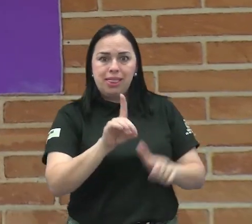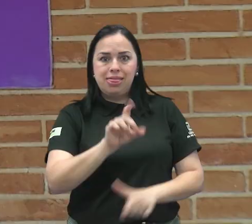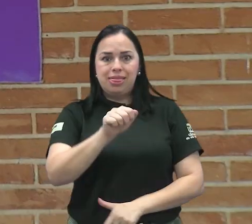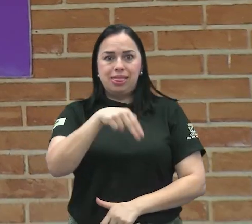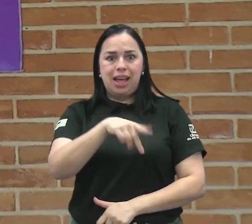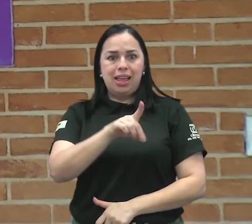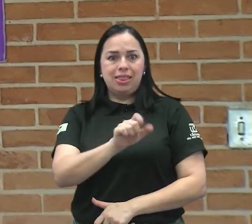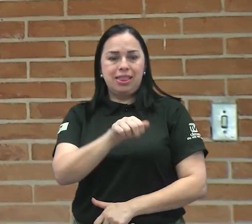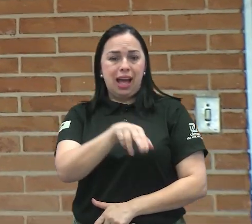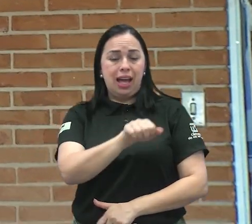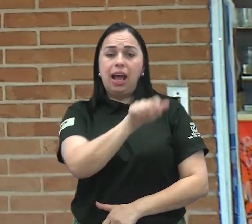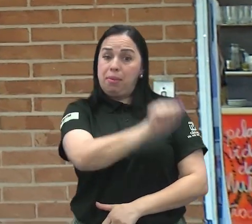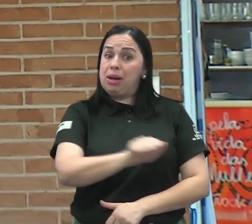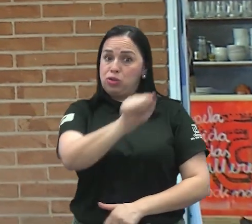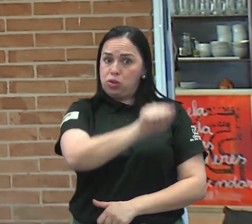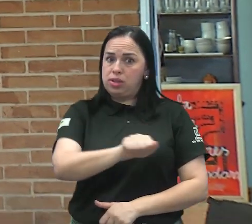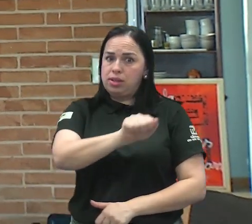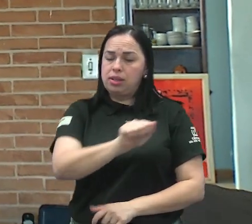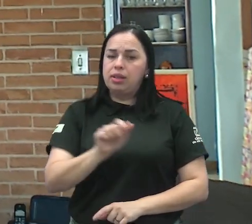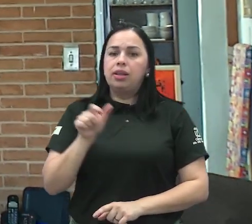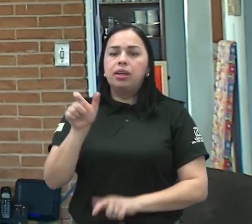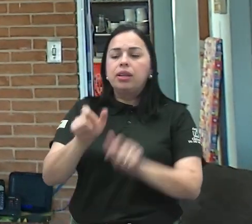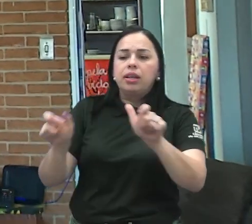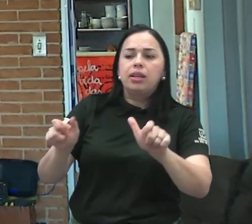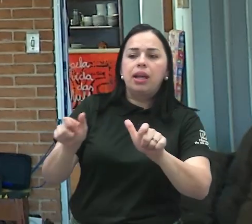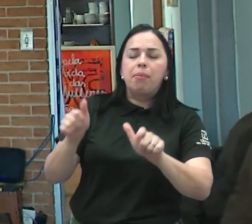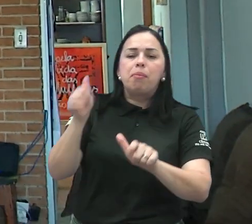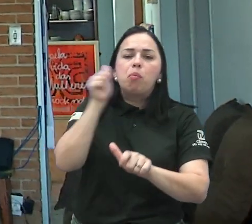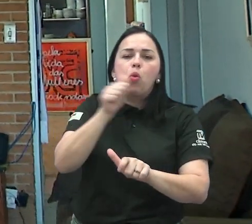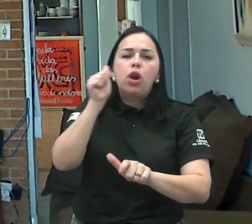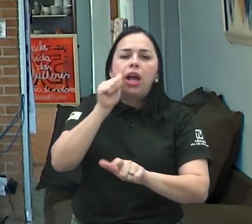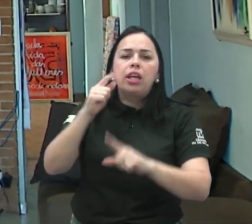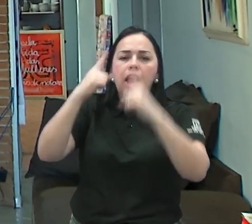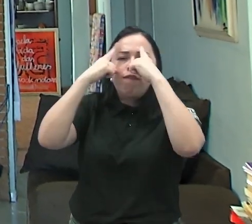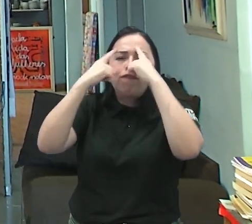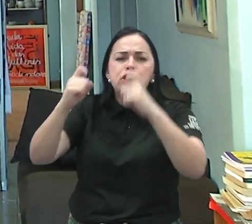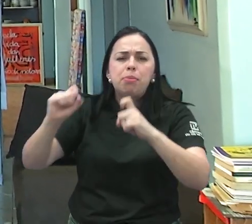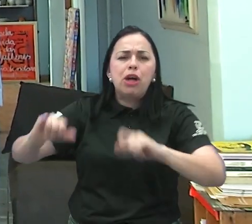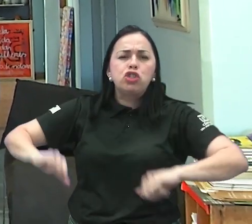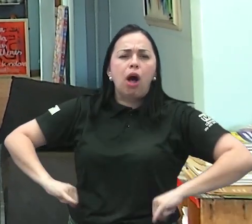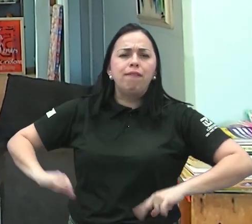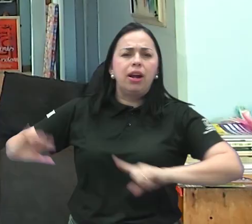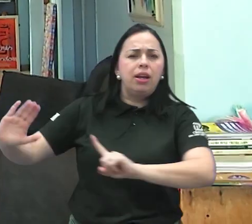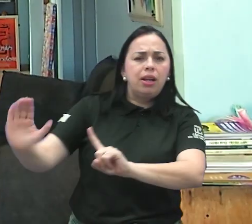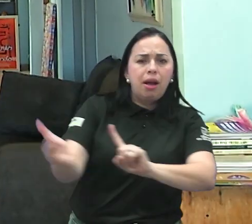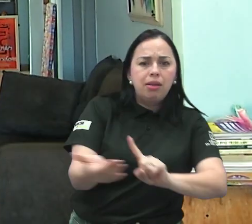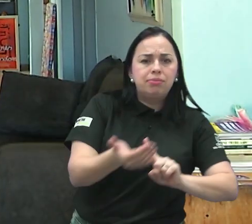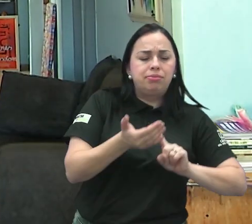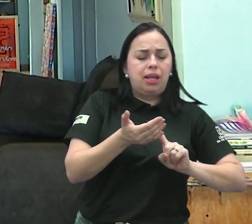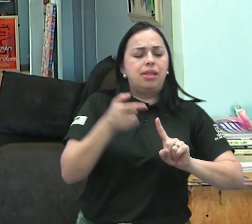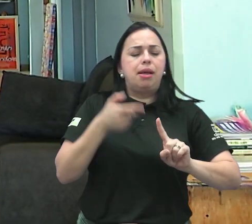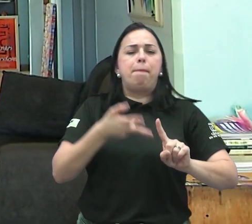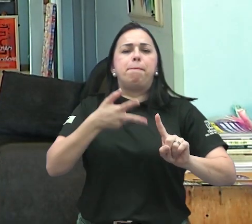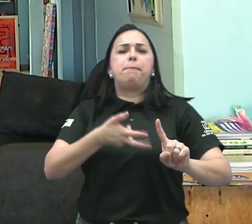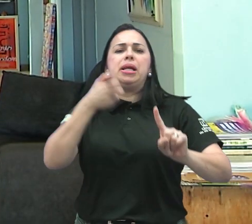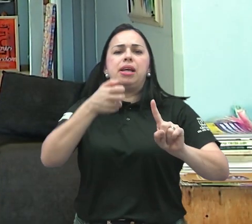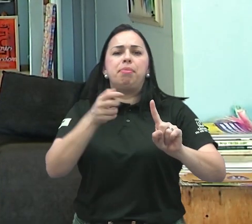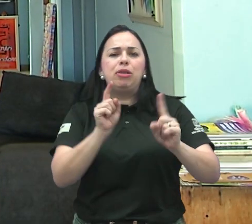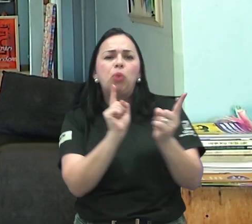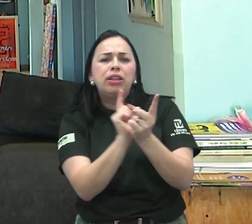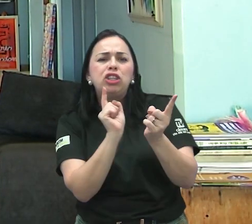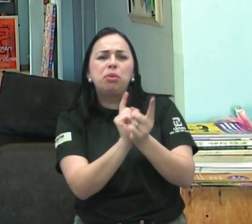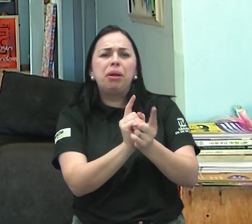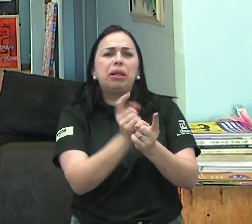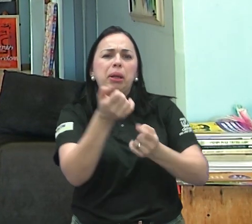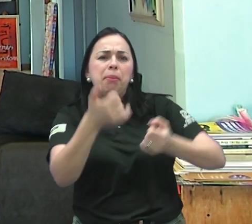centro Dandara, associação sem fins lucrativos que acolhe mulheres vítimas de violência, esses efeitos são percebidos